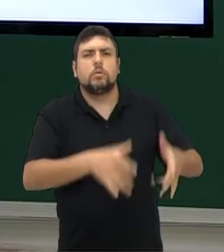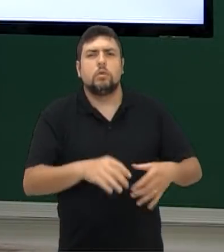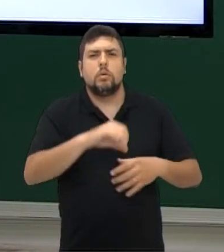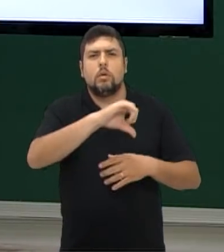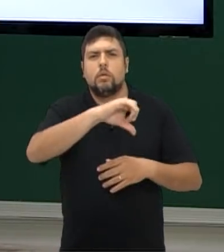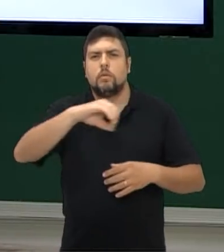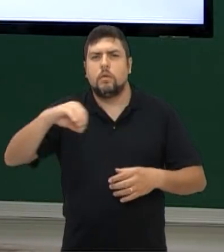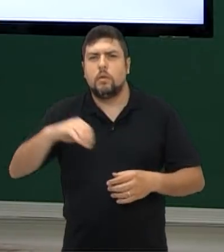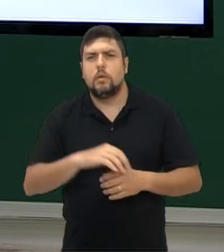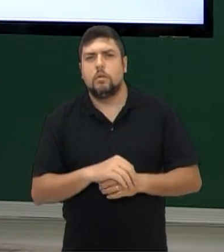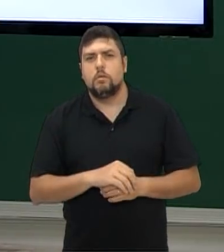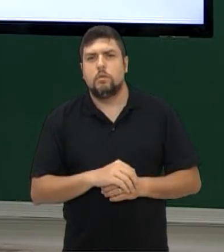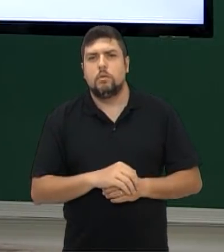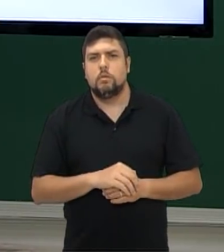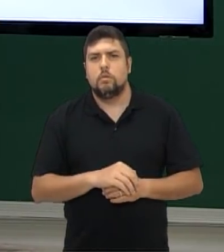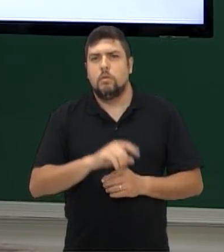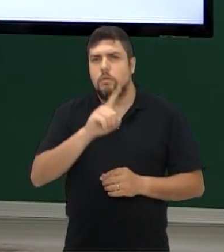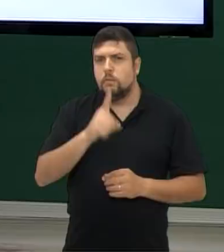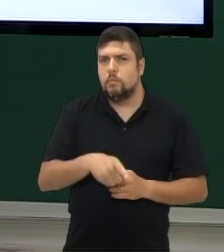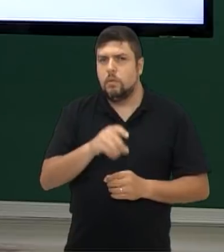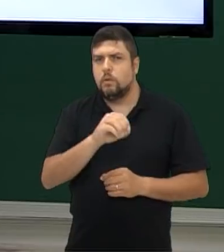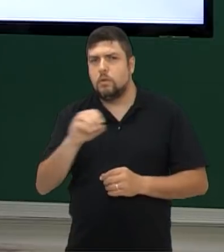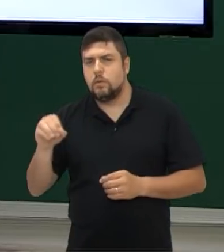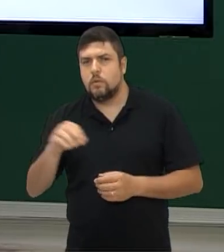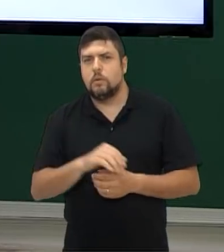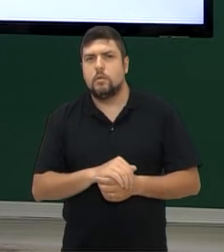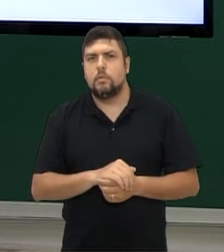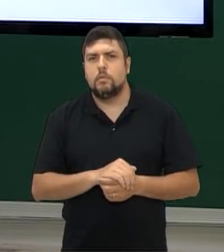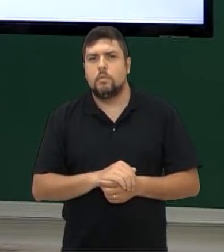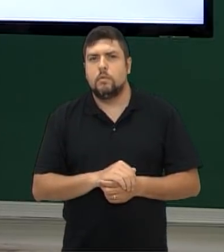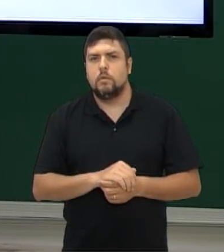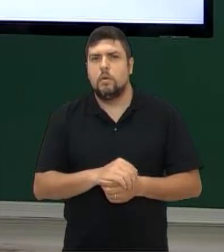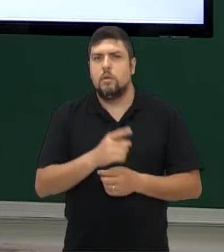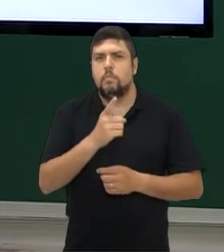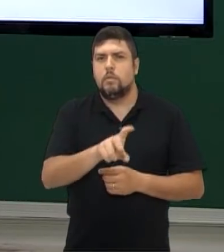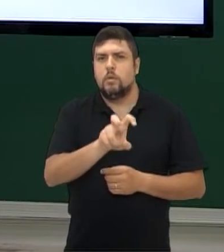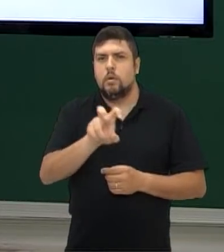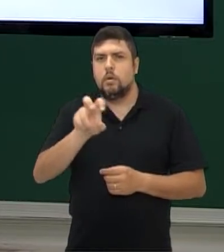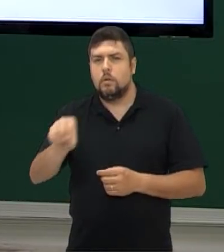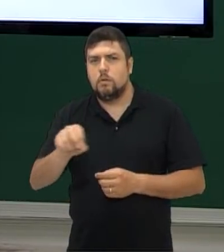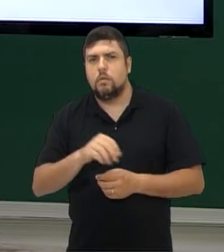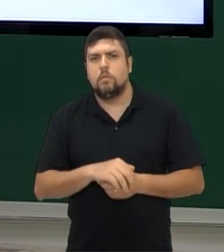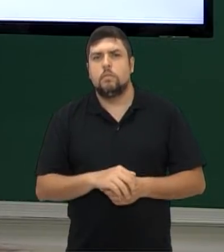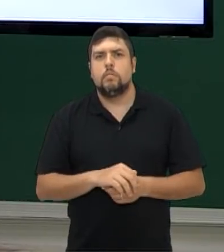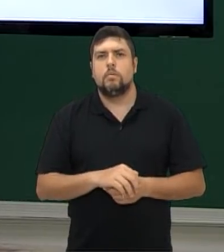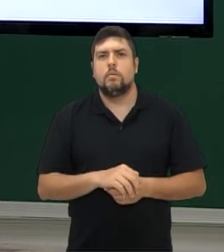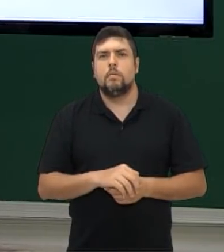gramas? 1.100 gramas? 1.550 gramas? Ou